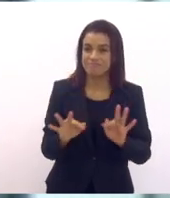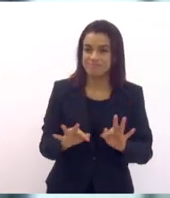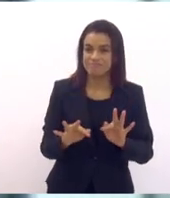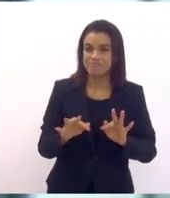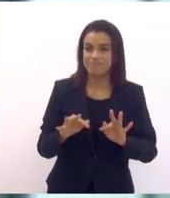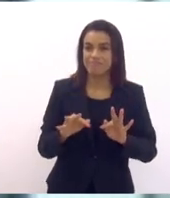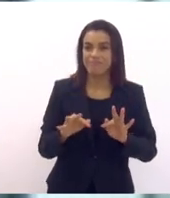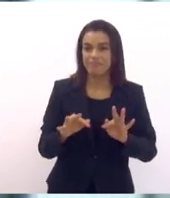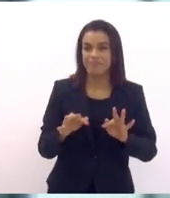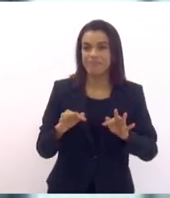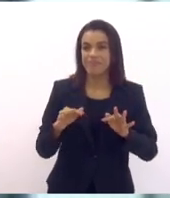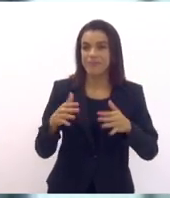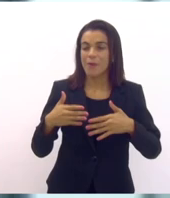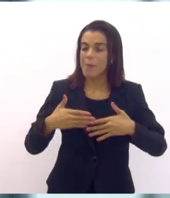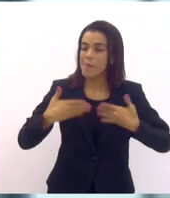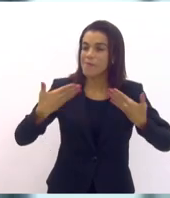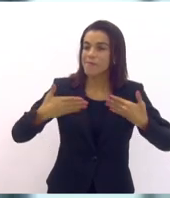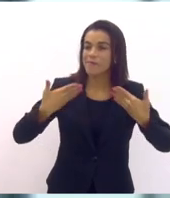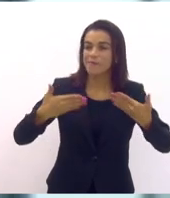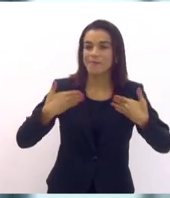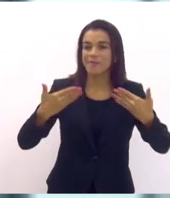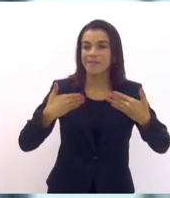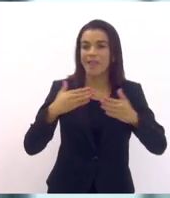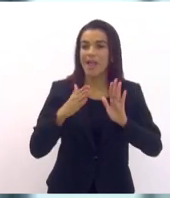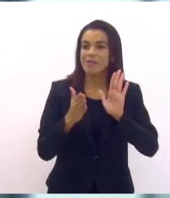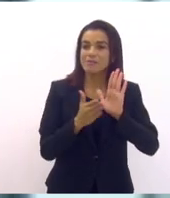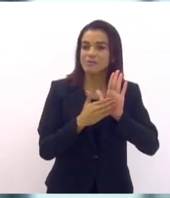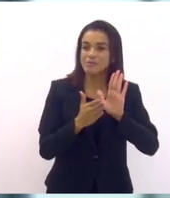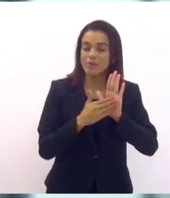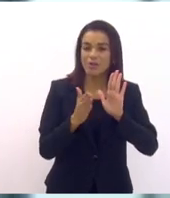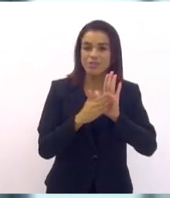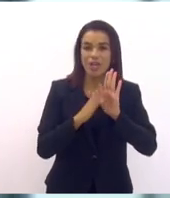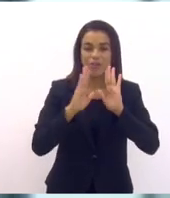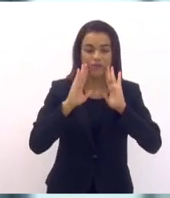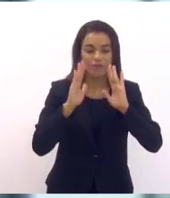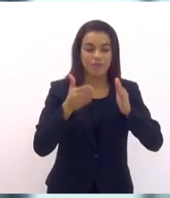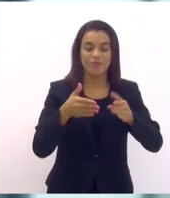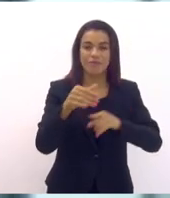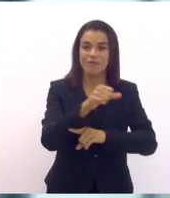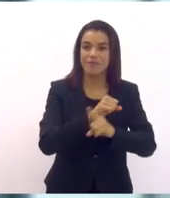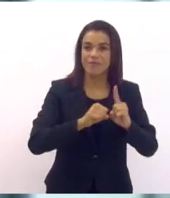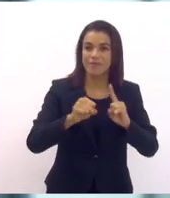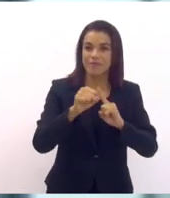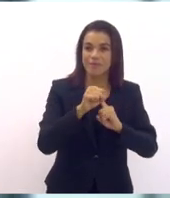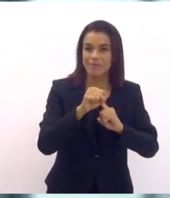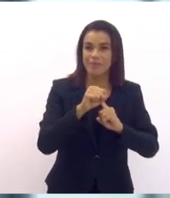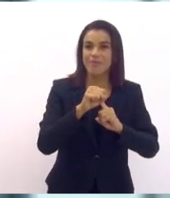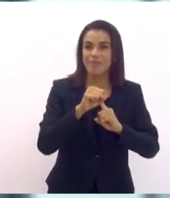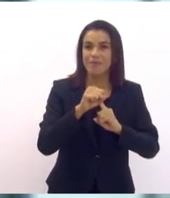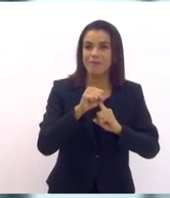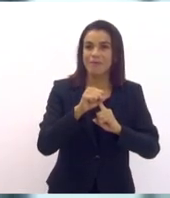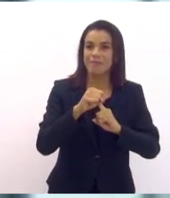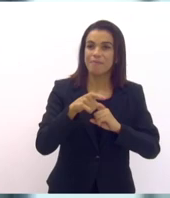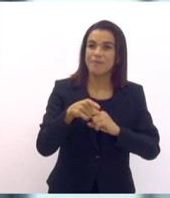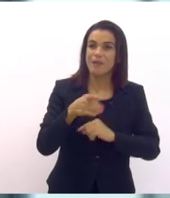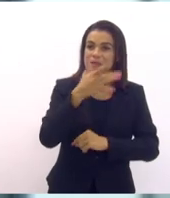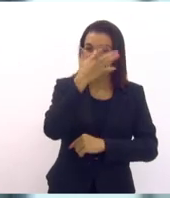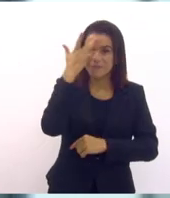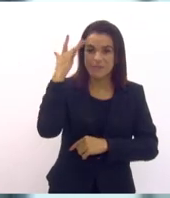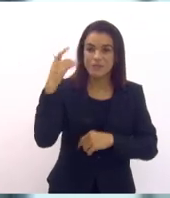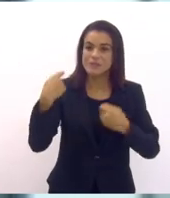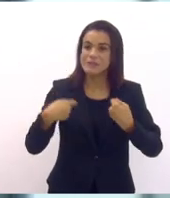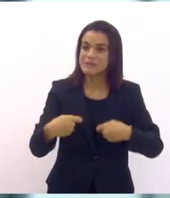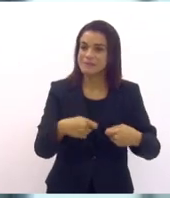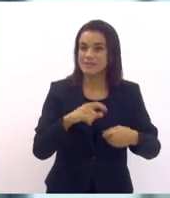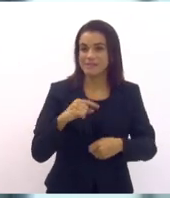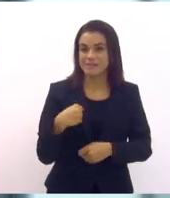alegra com profundidade aquilo que são os projetos virado da sociedade que são pessoas que muitas vezes precisam da gente